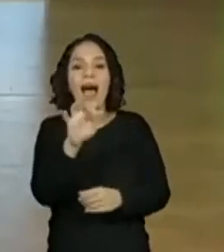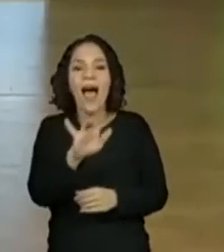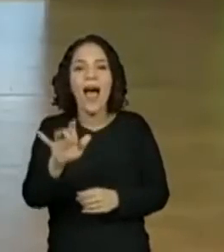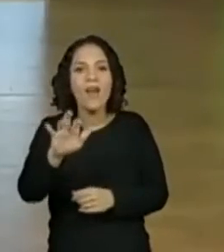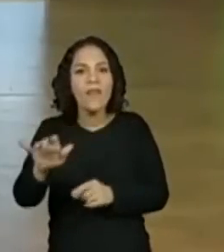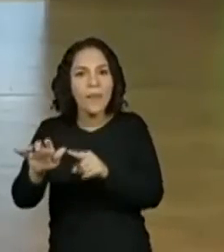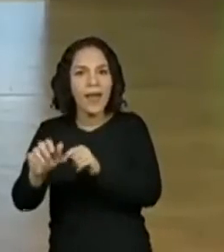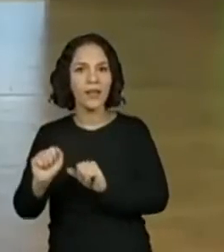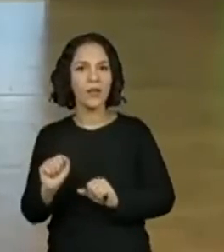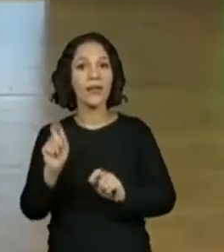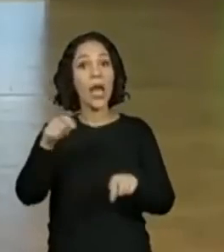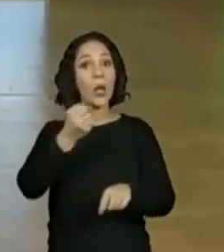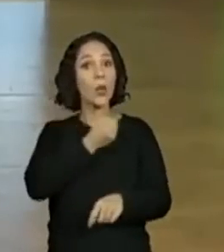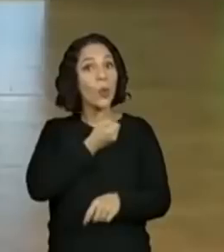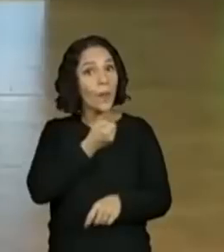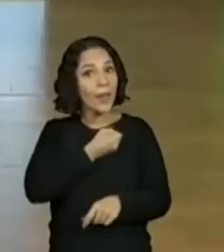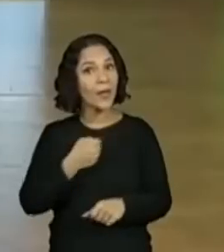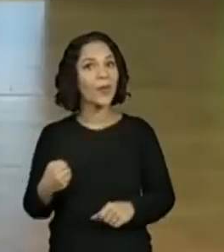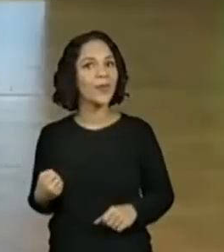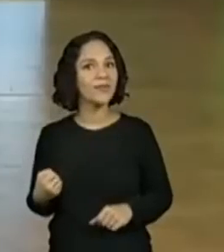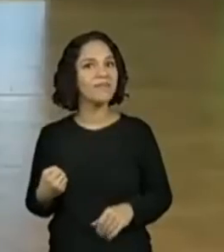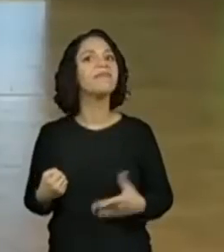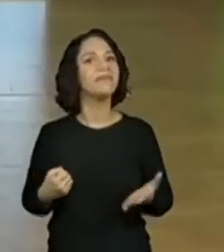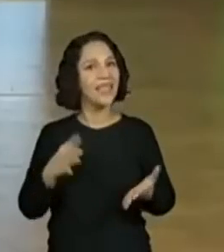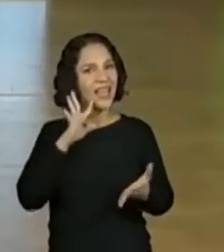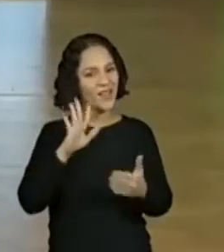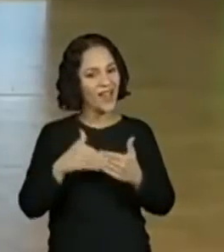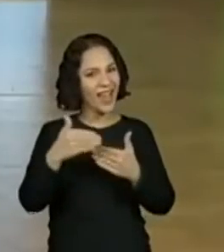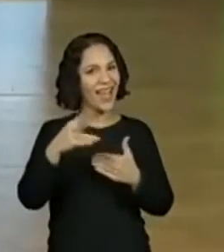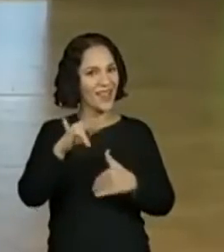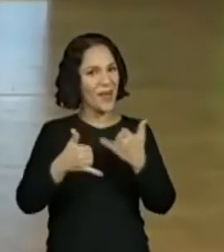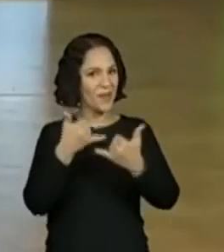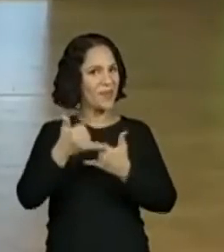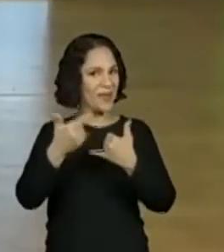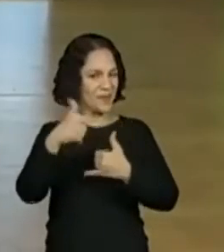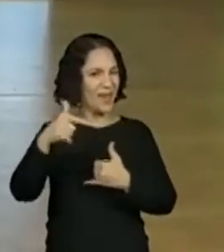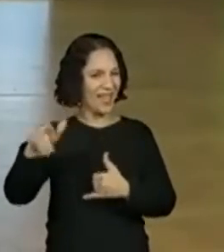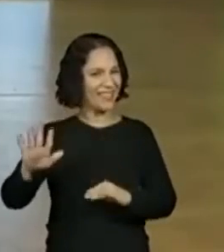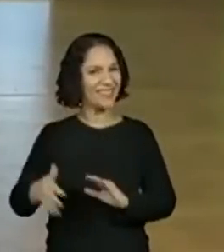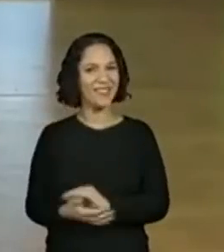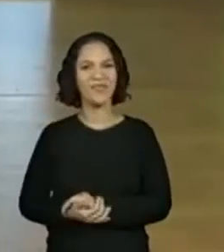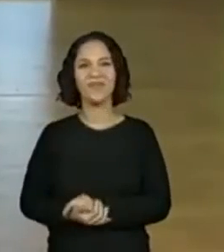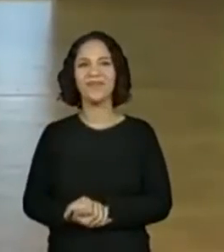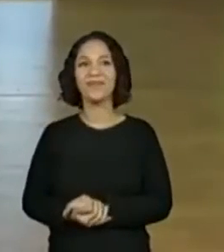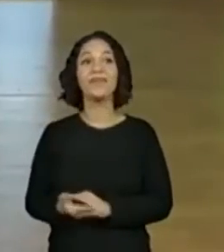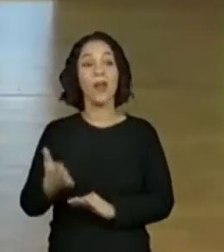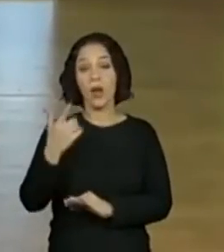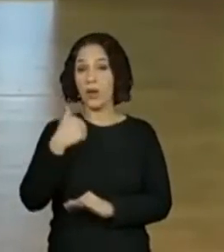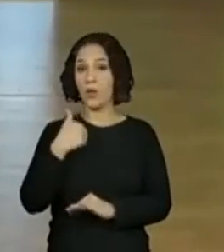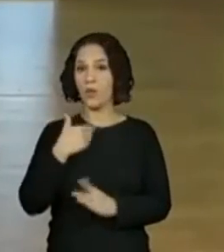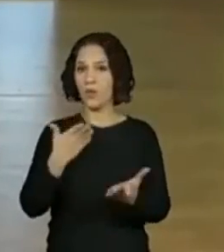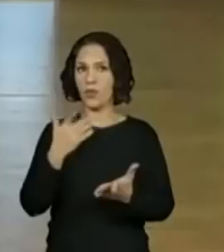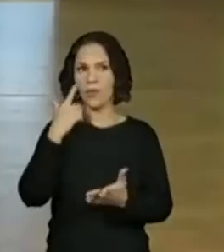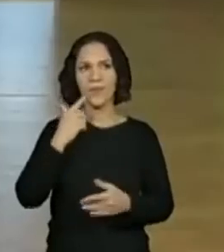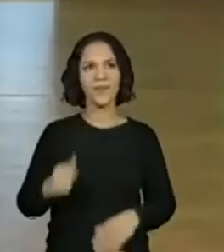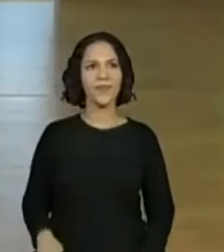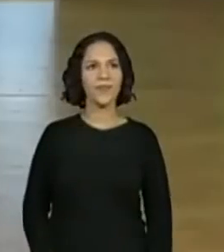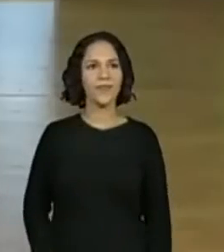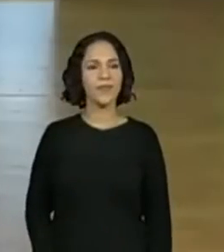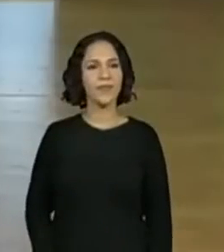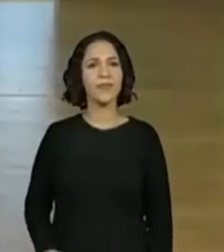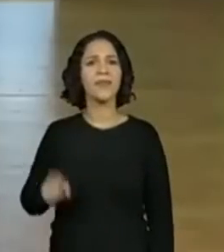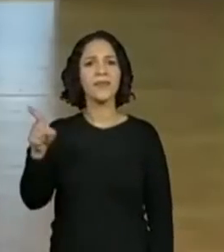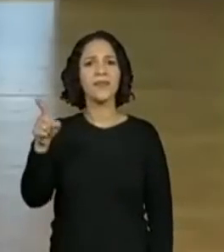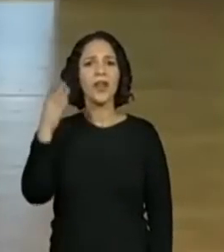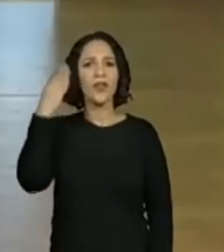números. Números. Verdade. A gente vai trazer algumas coisas aqui para frente. Então, vamos lá agora, é minha vez, né? A Fran fez